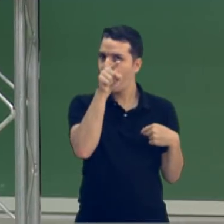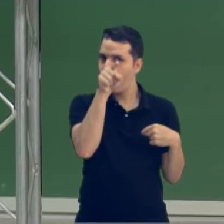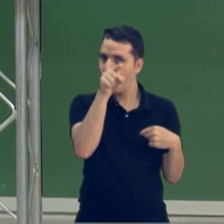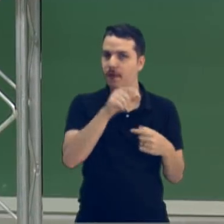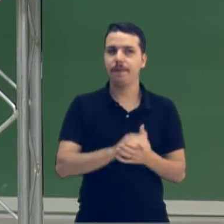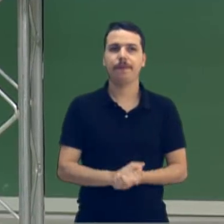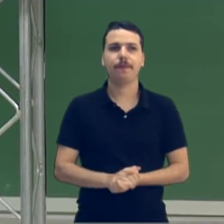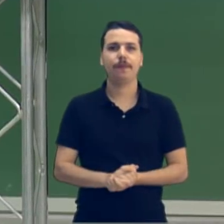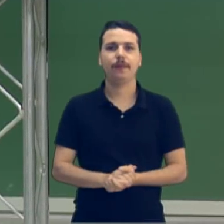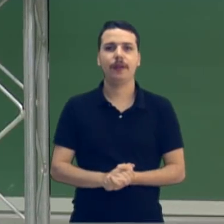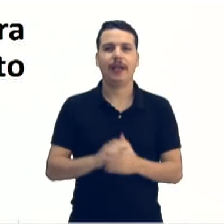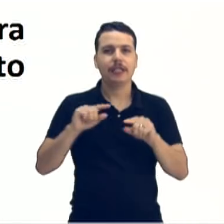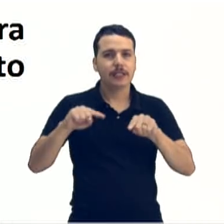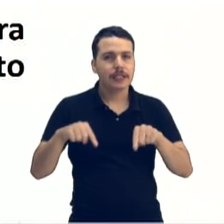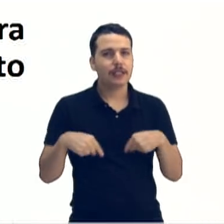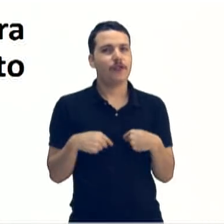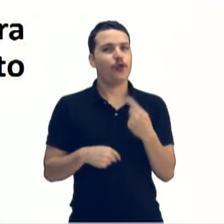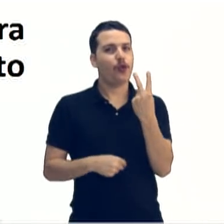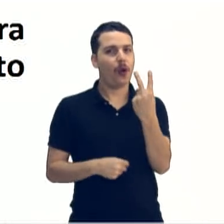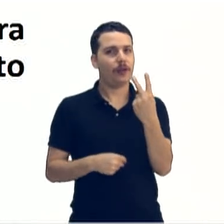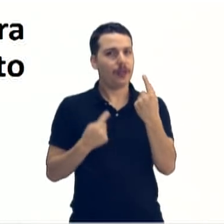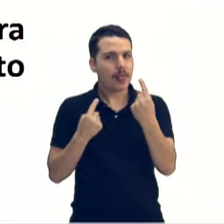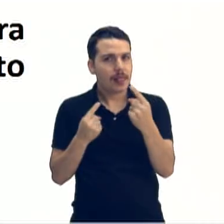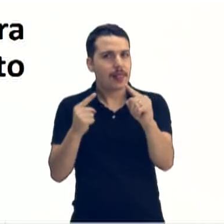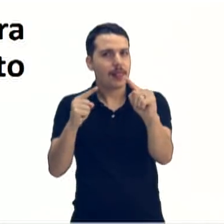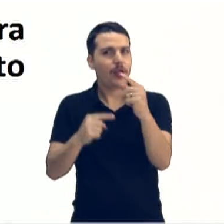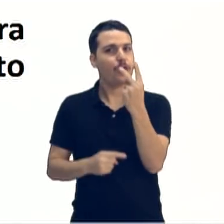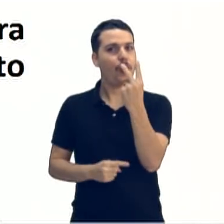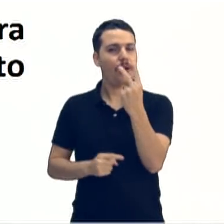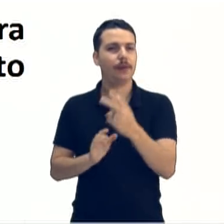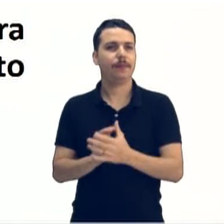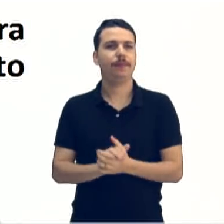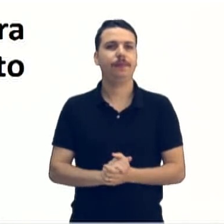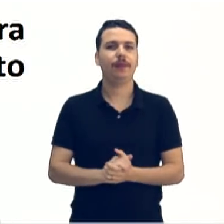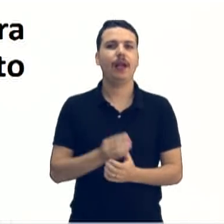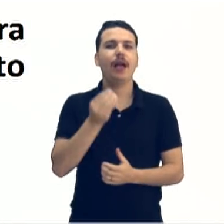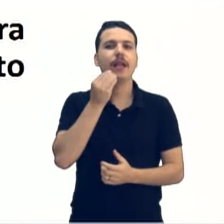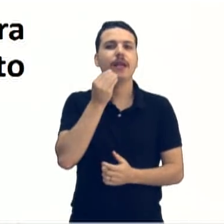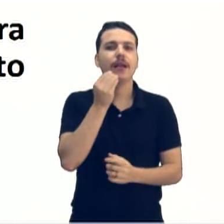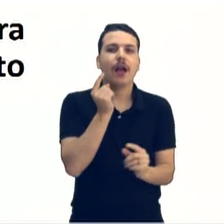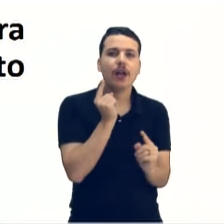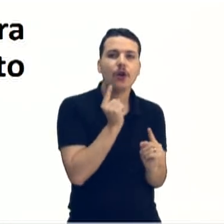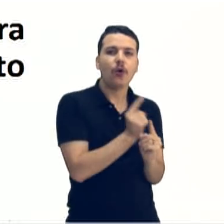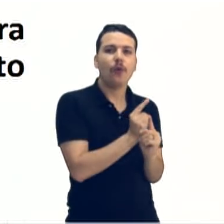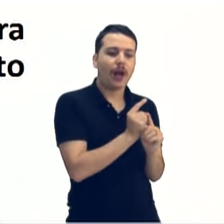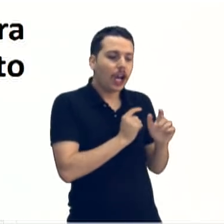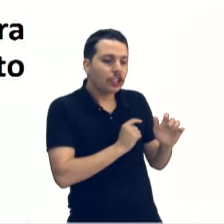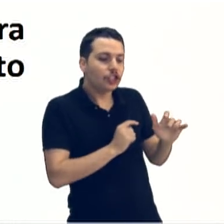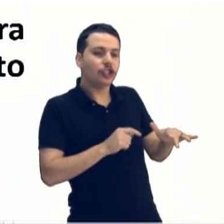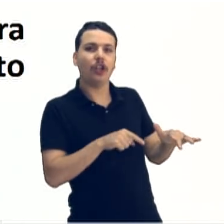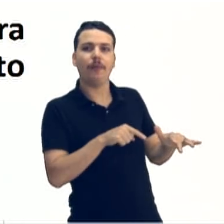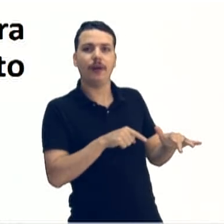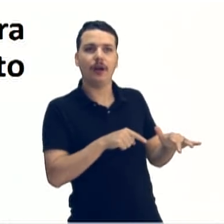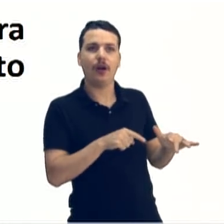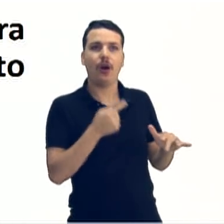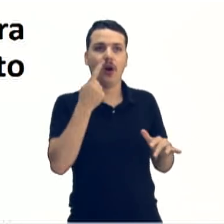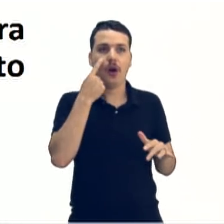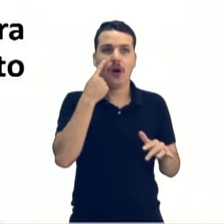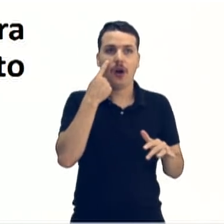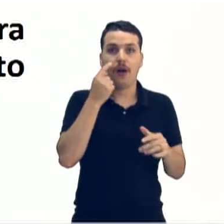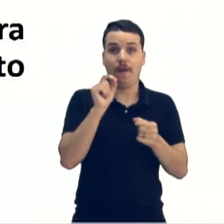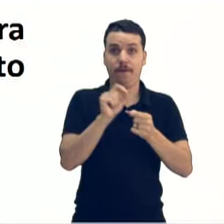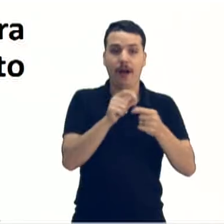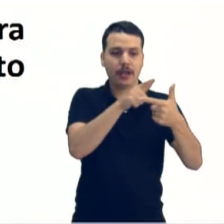desafio 2, vamos lá, tente encontrar o resto. Também vocês vão copiar agora. Faça essa divisão em